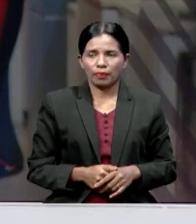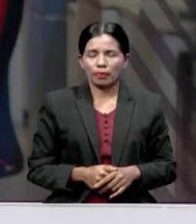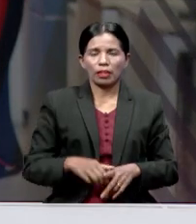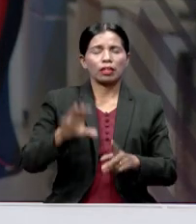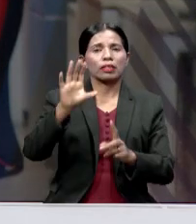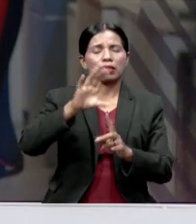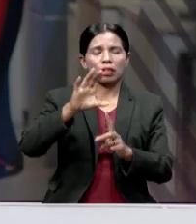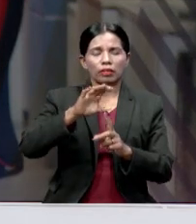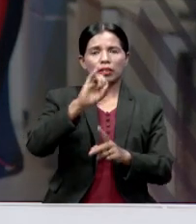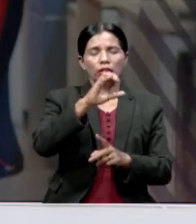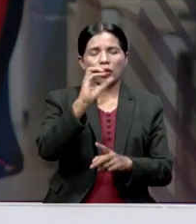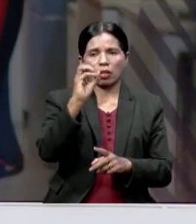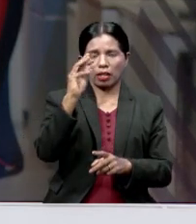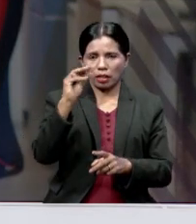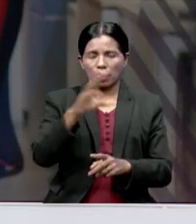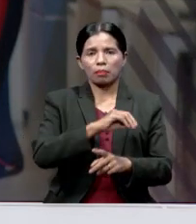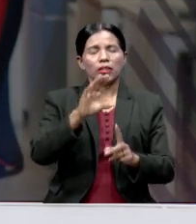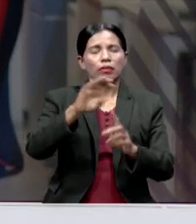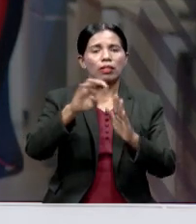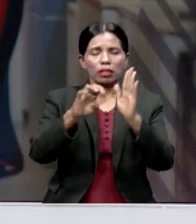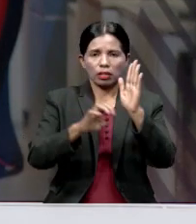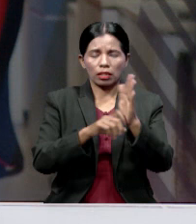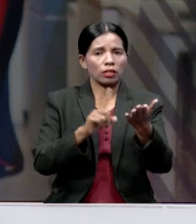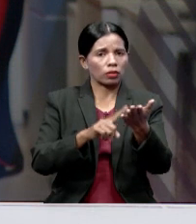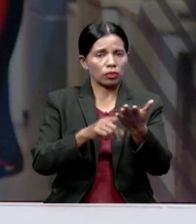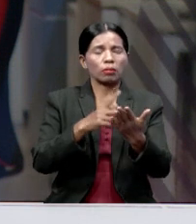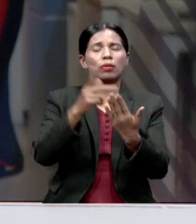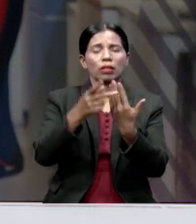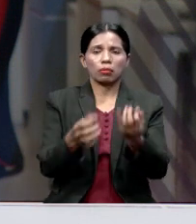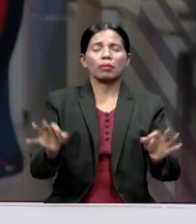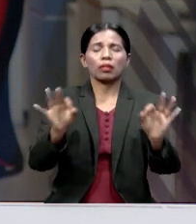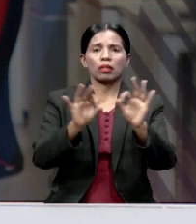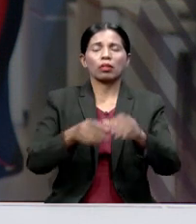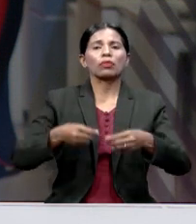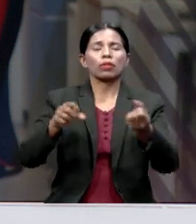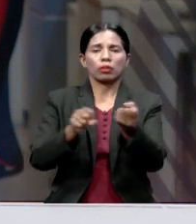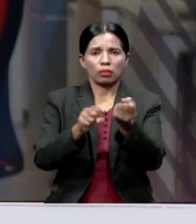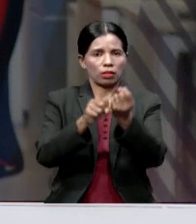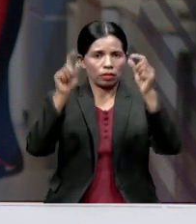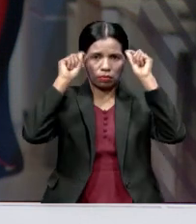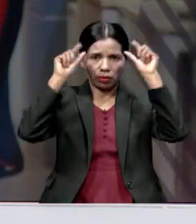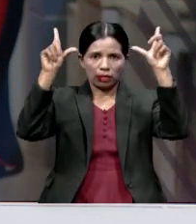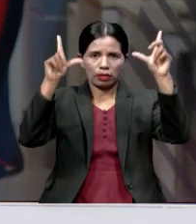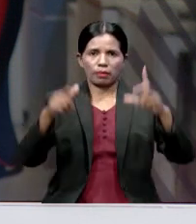Chefe, missão a IOMI, o chefe estará discutindo o programa importante será, ne beato fo apoio, beti por leste.